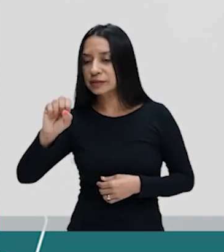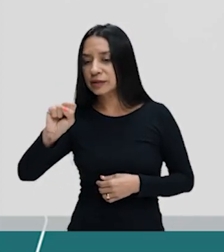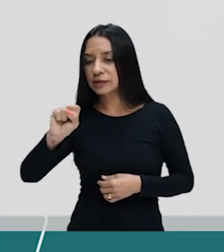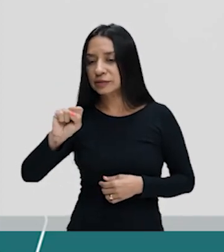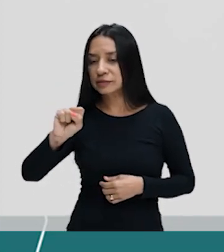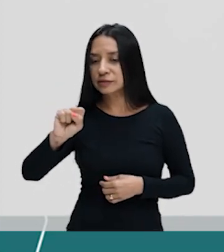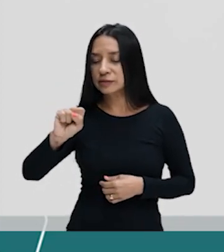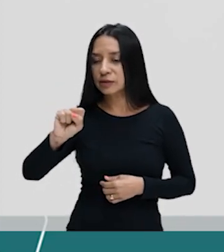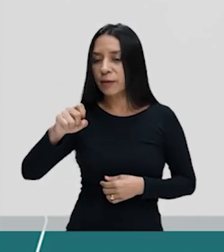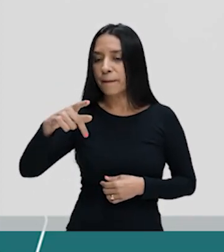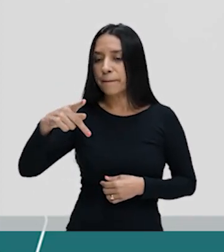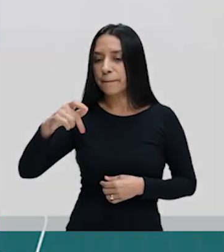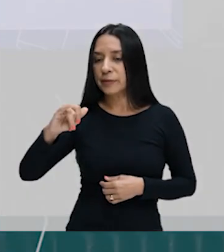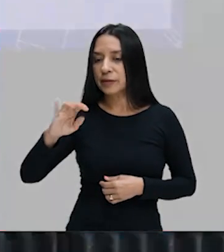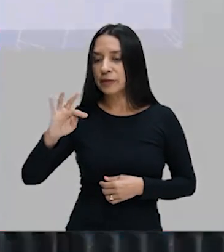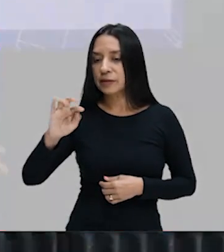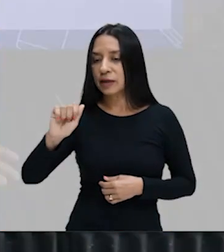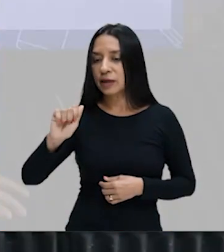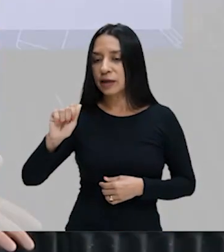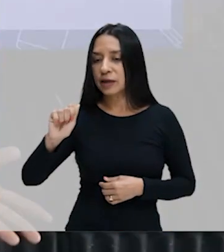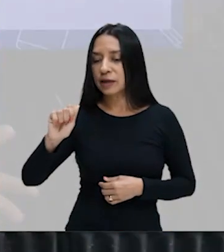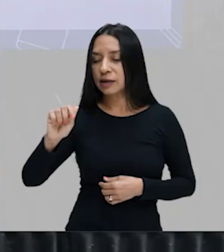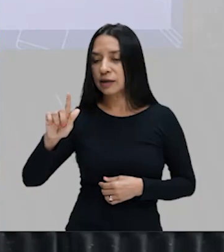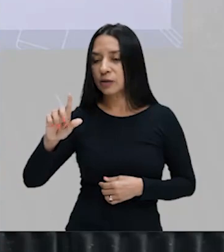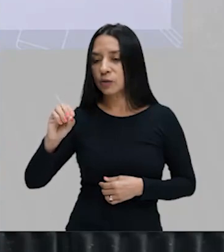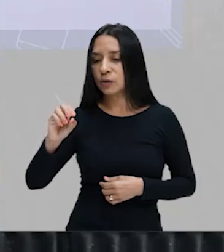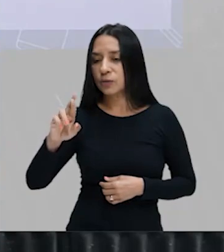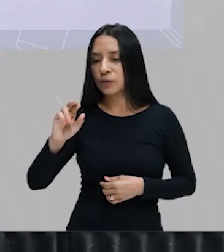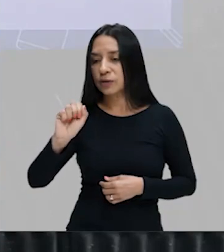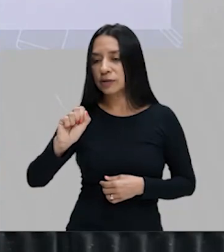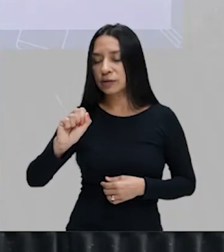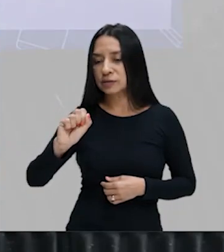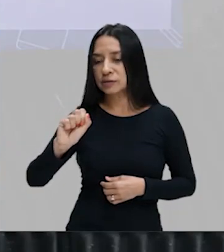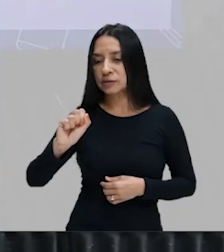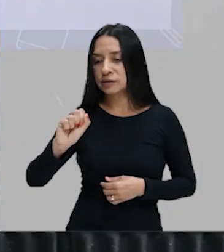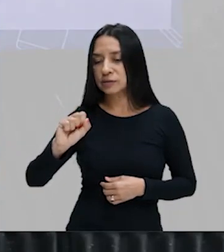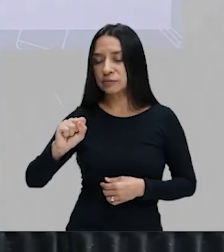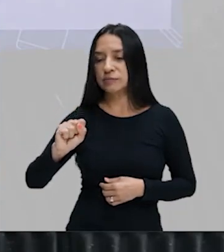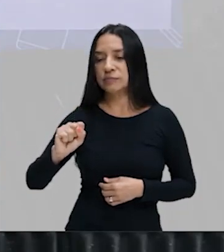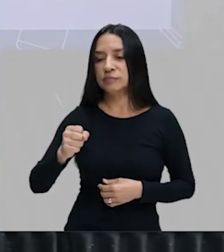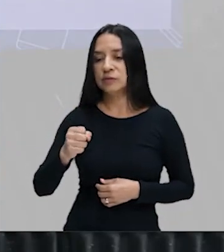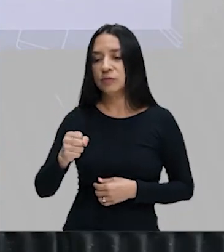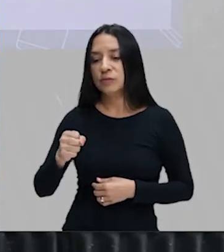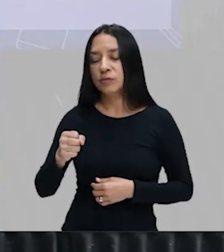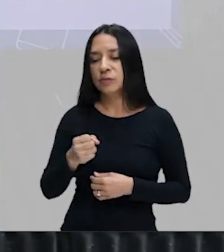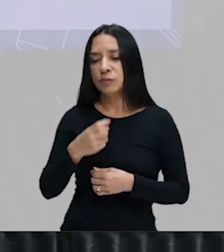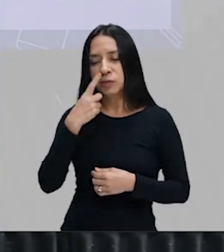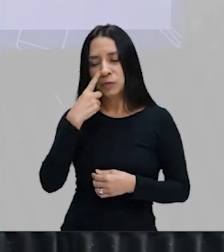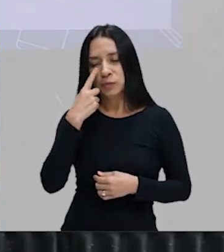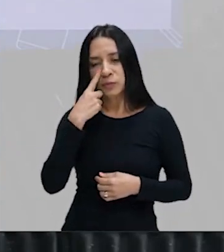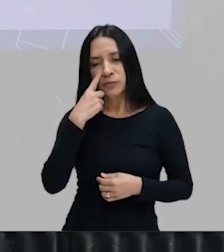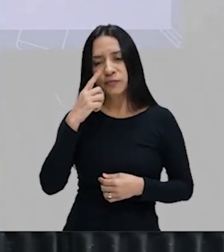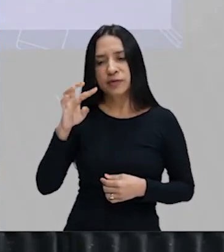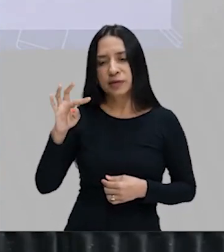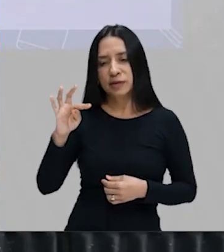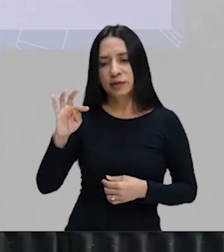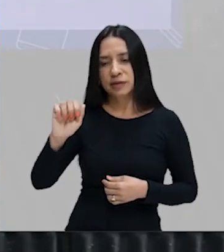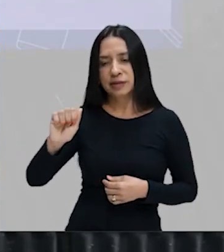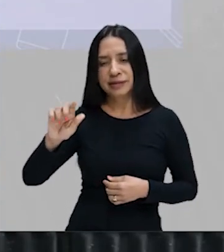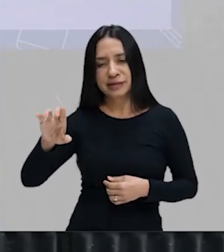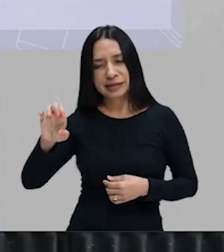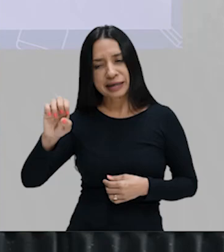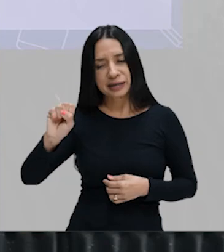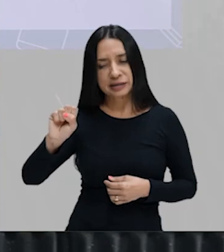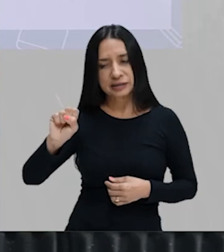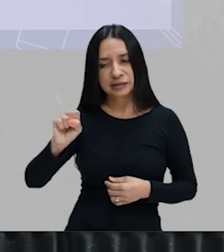Pitágoras, tá? Então veja só, quando você pega Tales, ó, filósofos como Tales de Mileto e Pitágoras